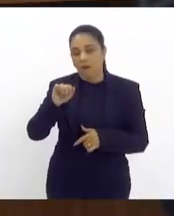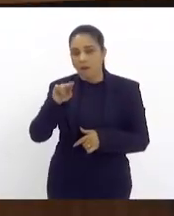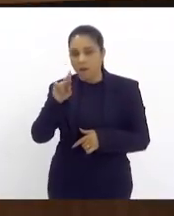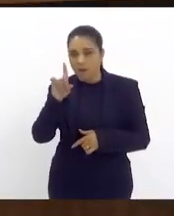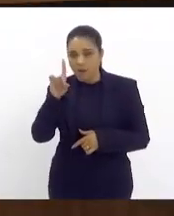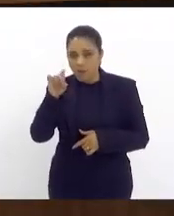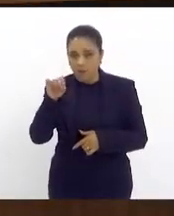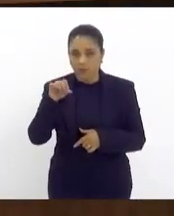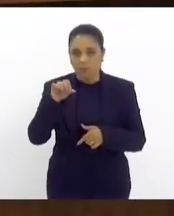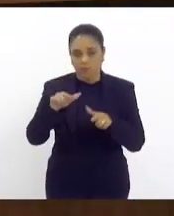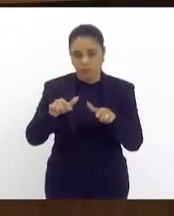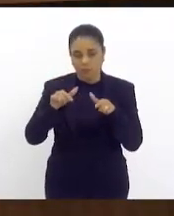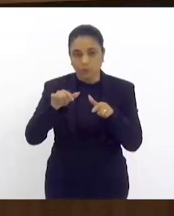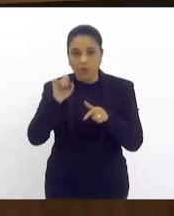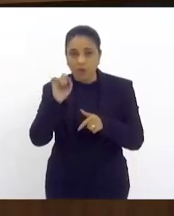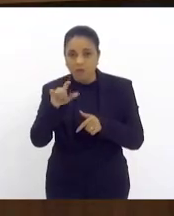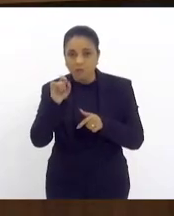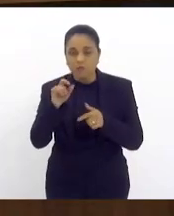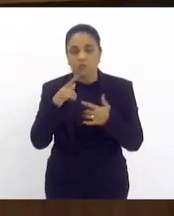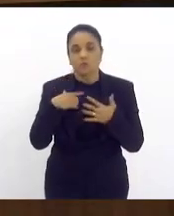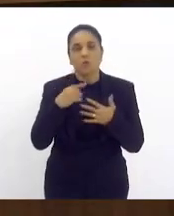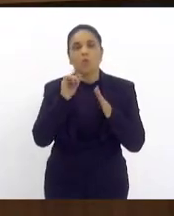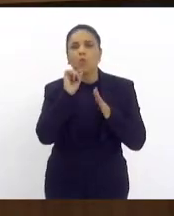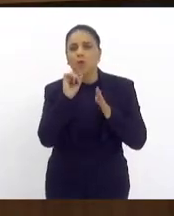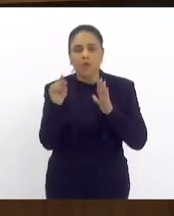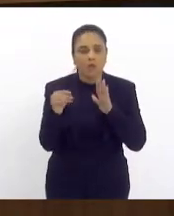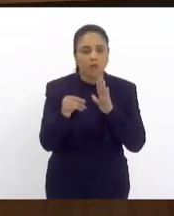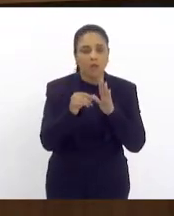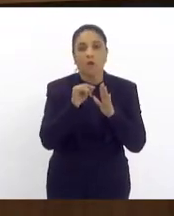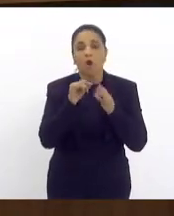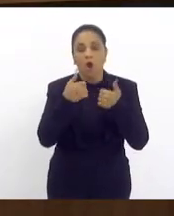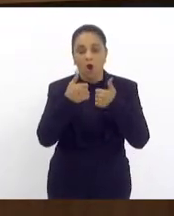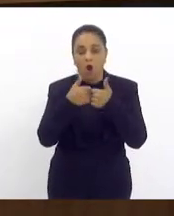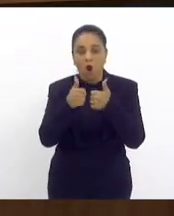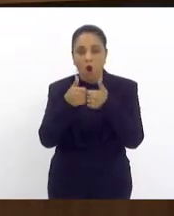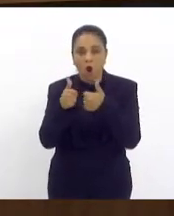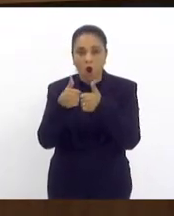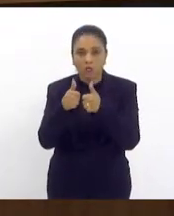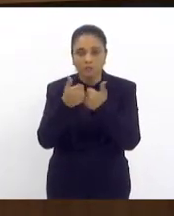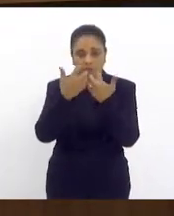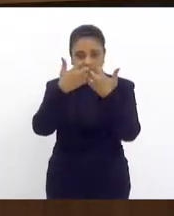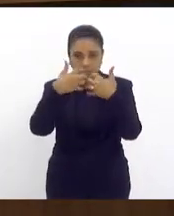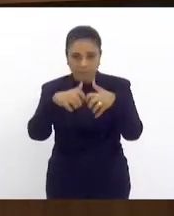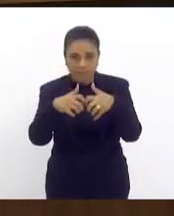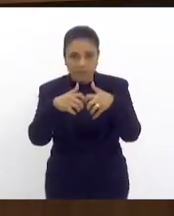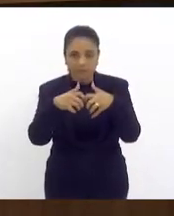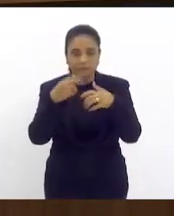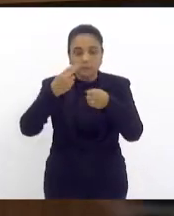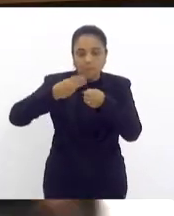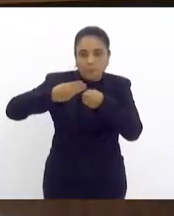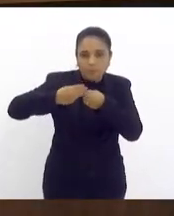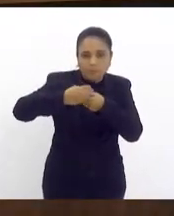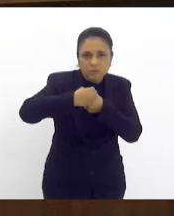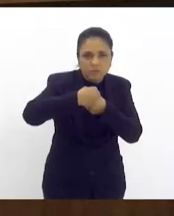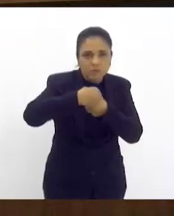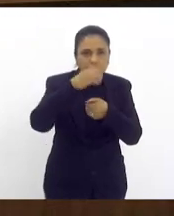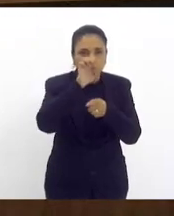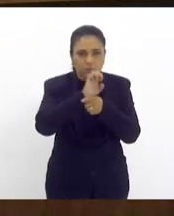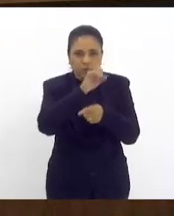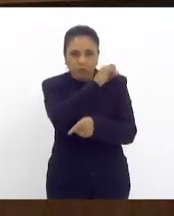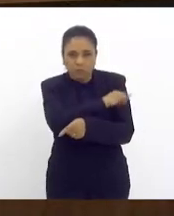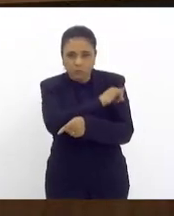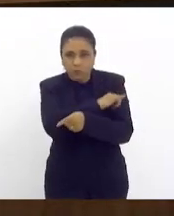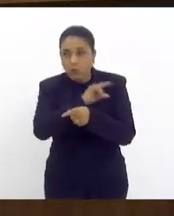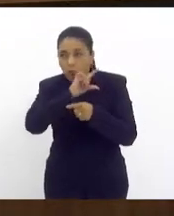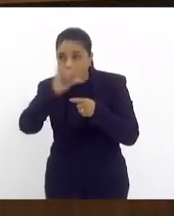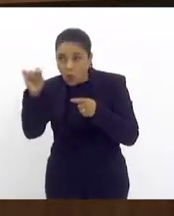disponibilização de um ônibus adaptado que percorrerá todo mundo discípulos do estado e inclusive as localidades mais distantes